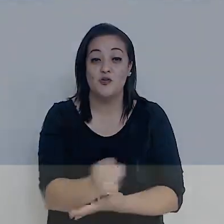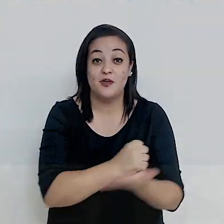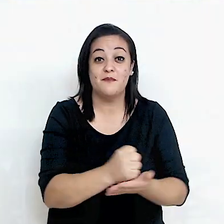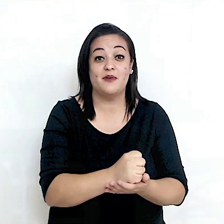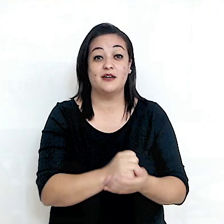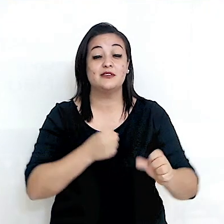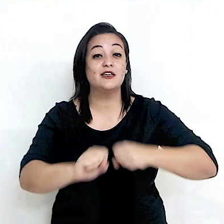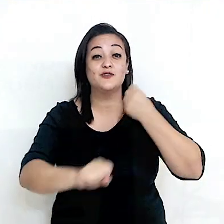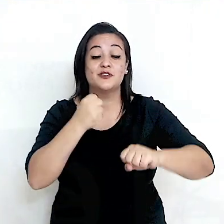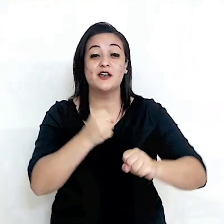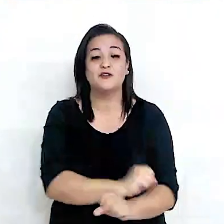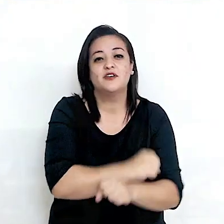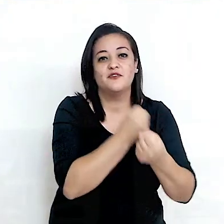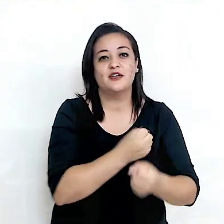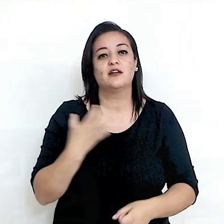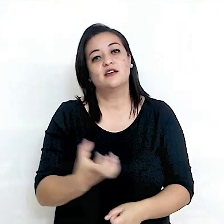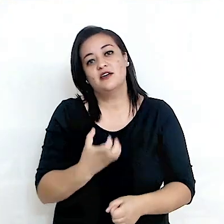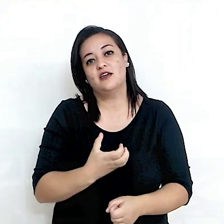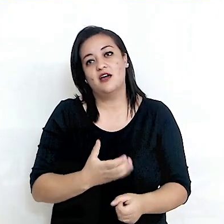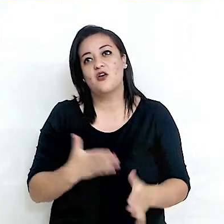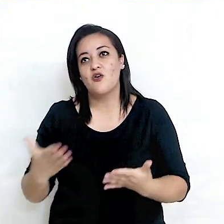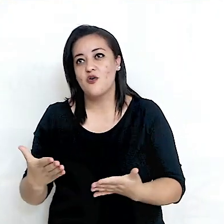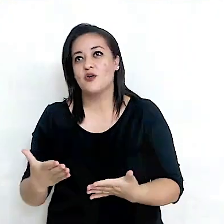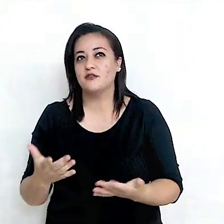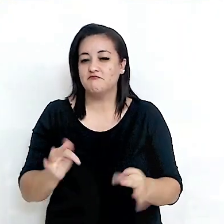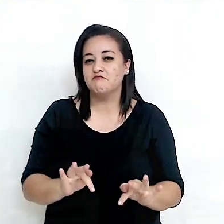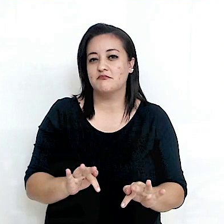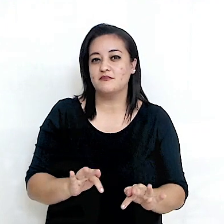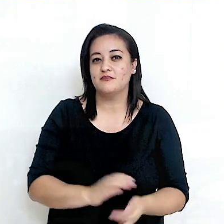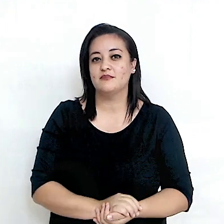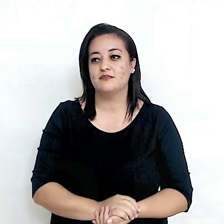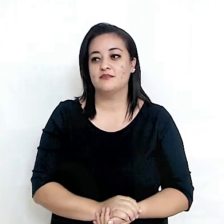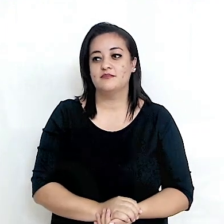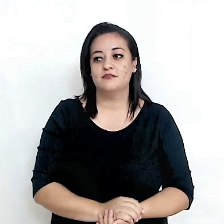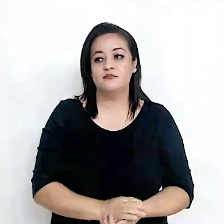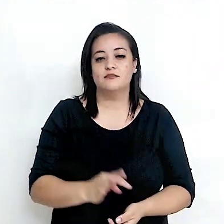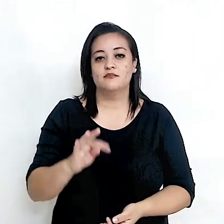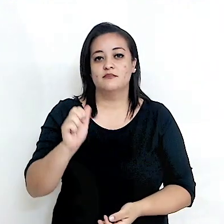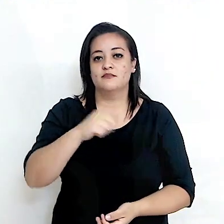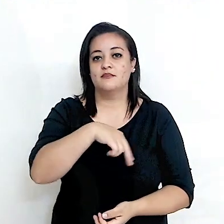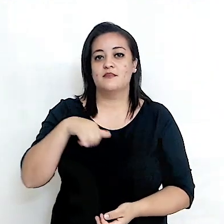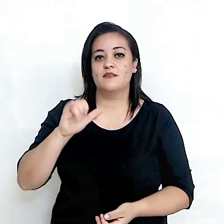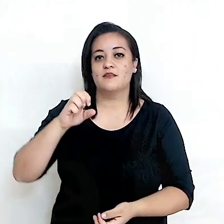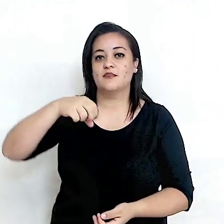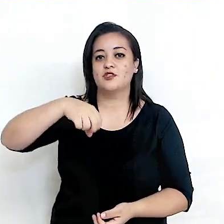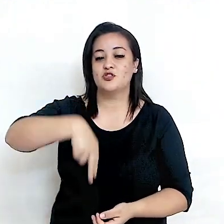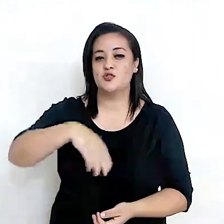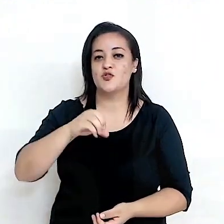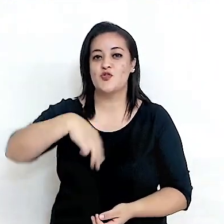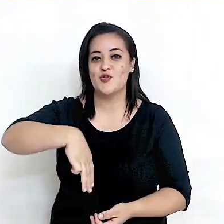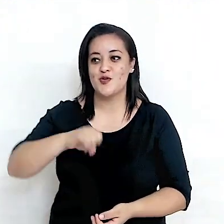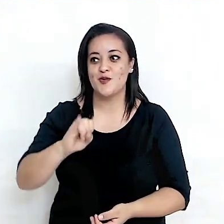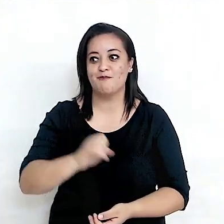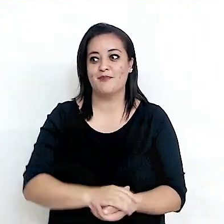e eu queria ter um passar agora enfim na taxonomia que o aludido nesta no início